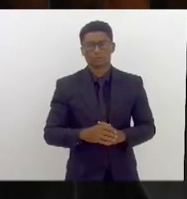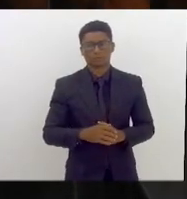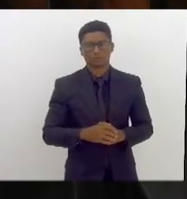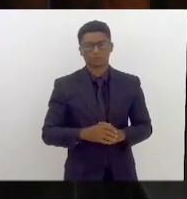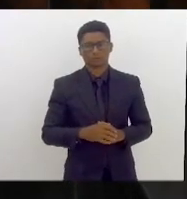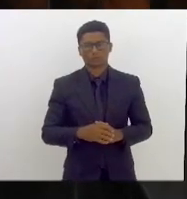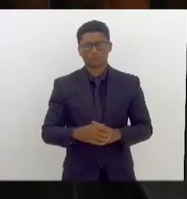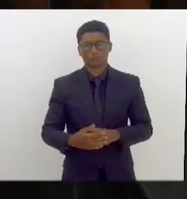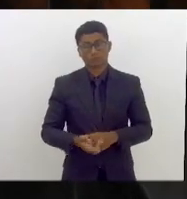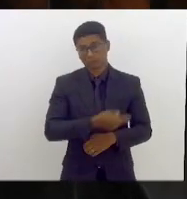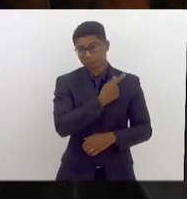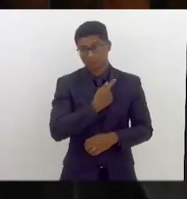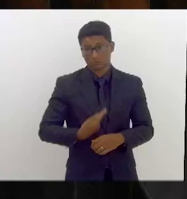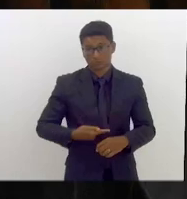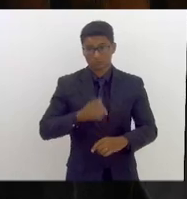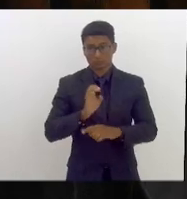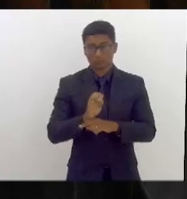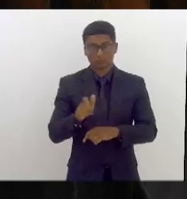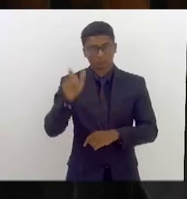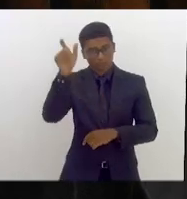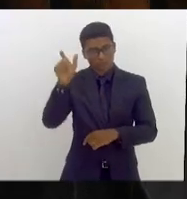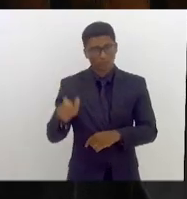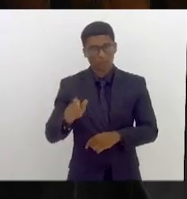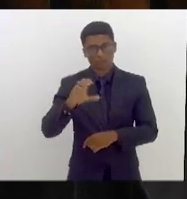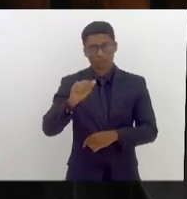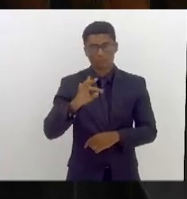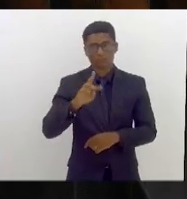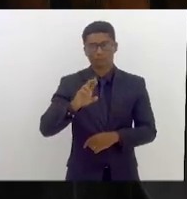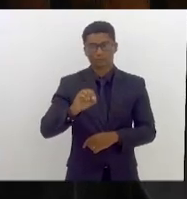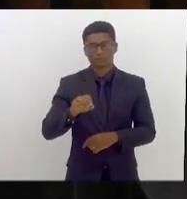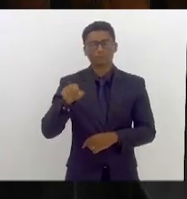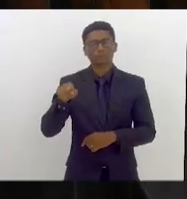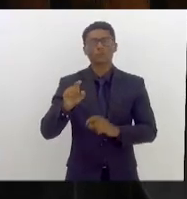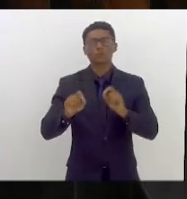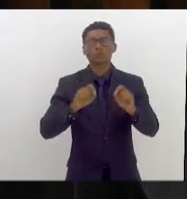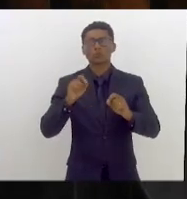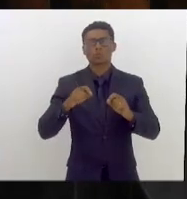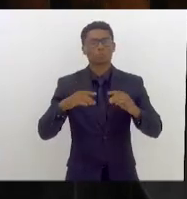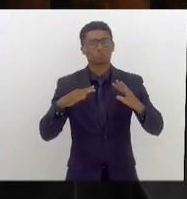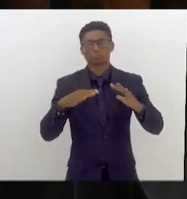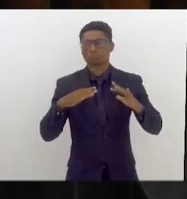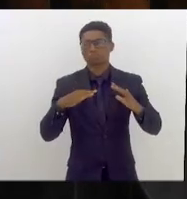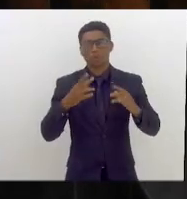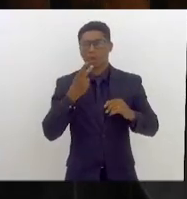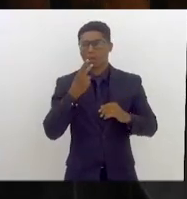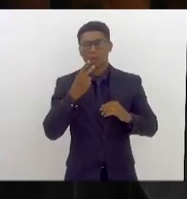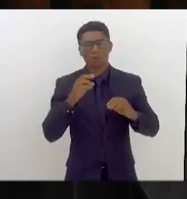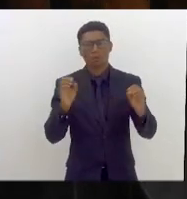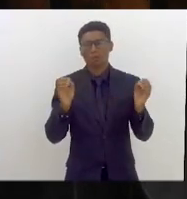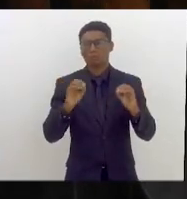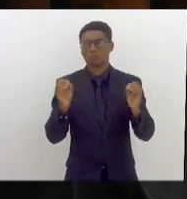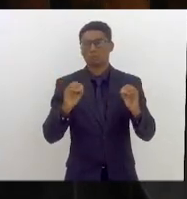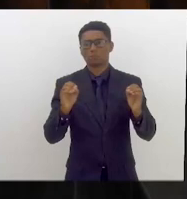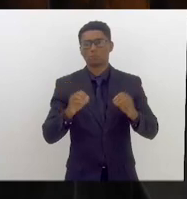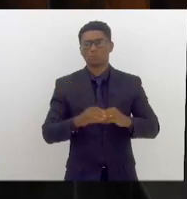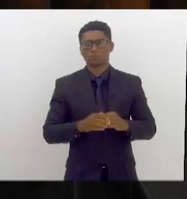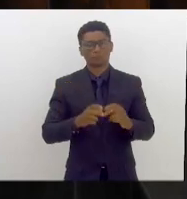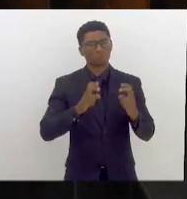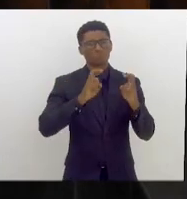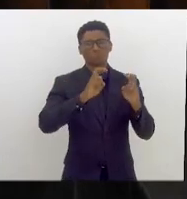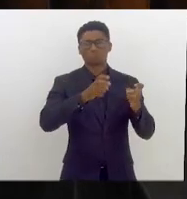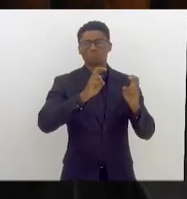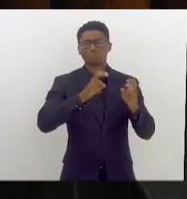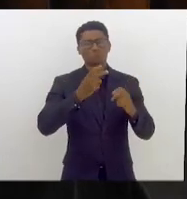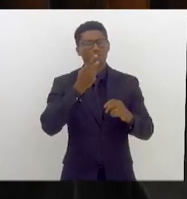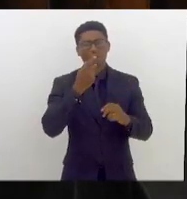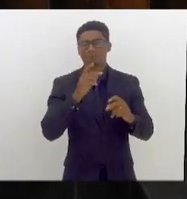O governo do Estado, o governo Cláudio Castro, estava inerte, sem dizer palavra sobre a questão dos trens.